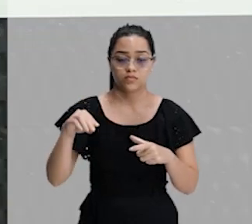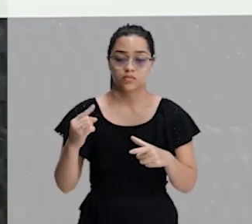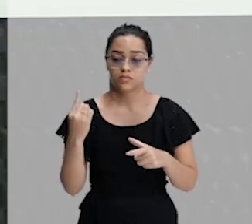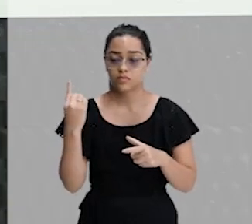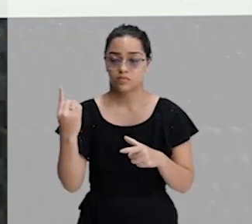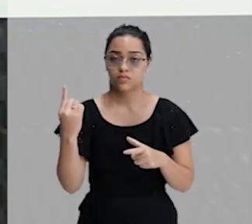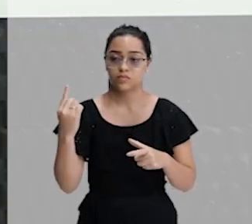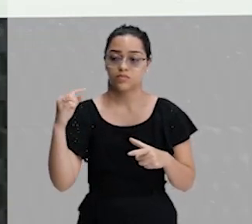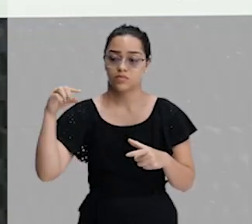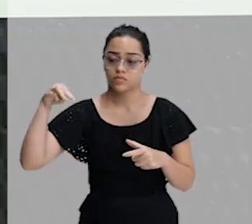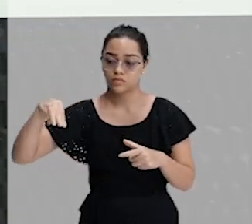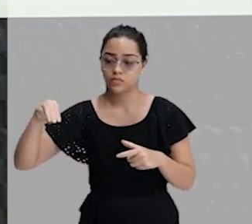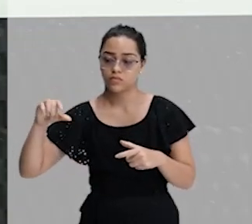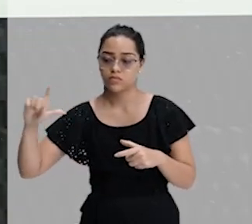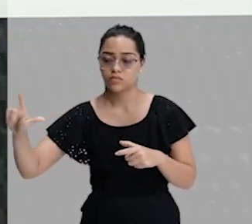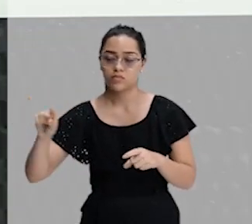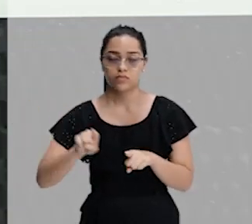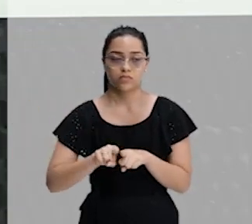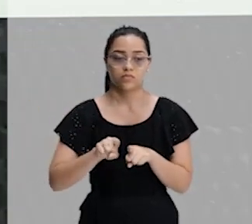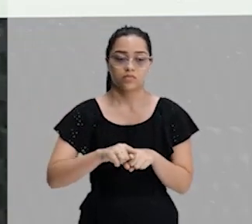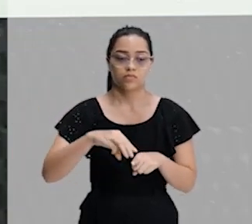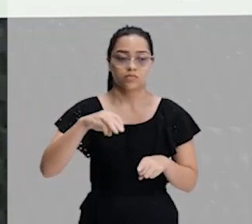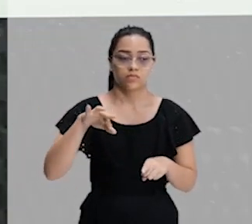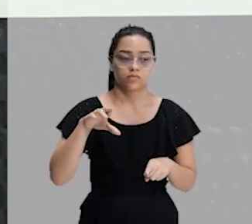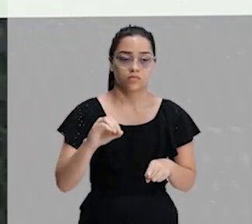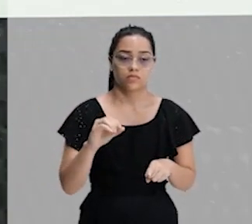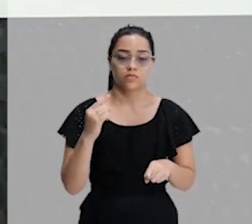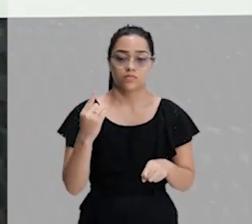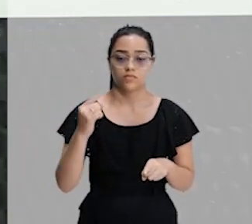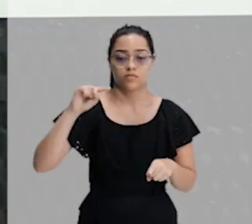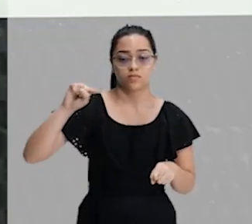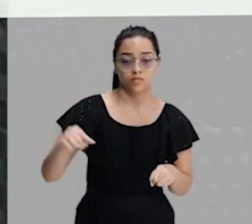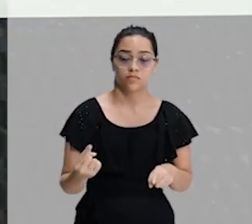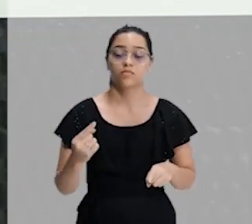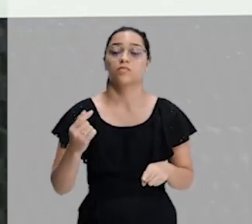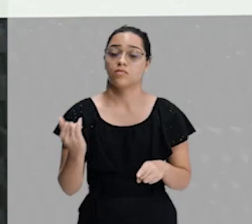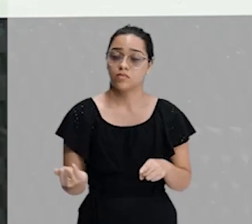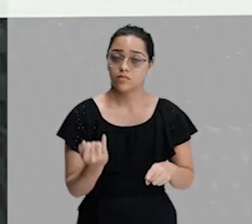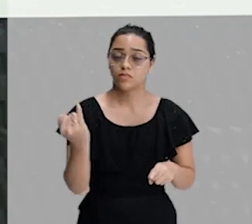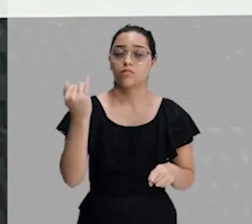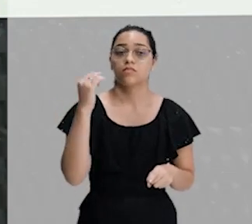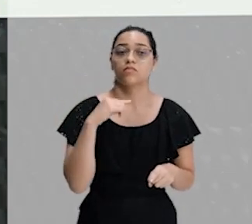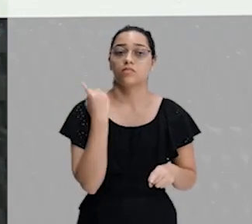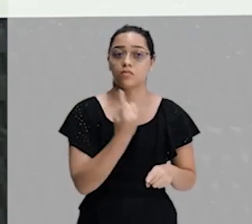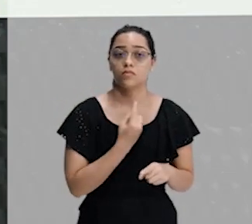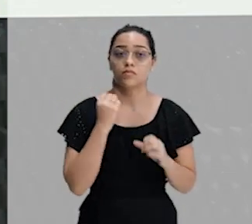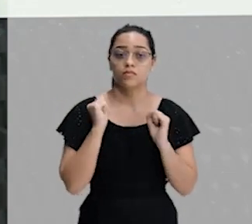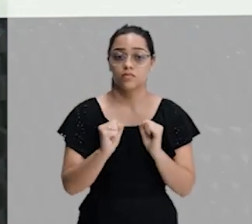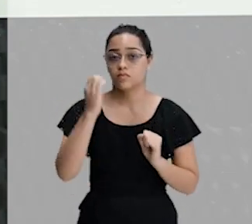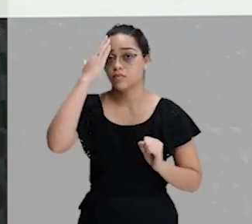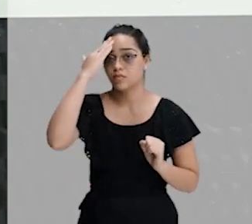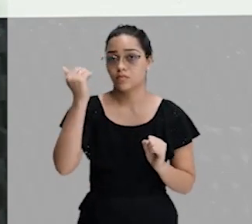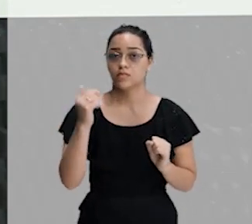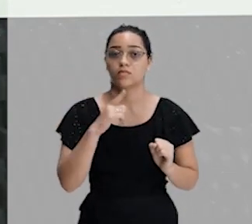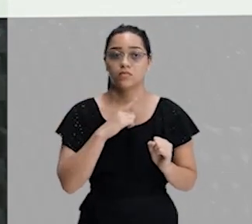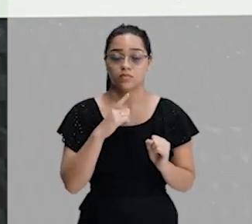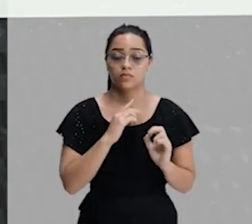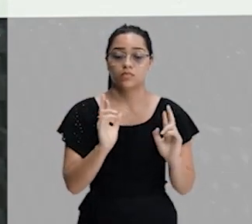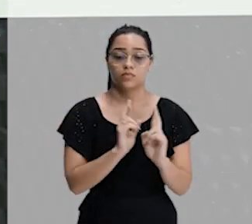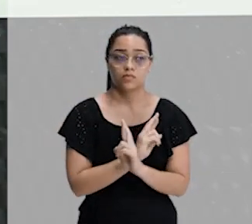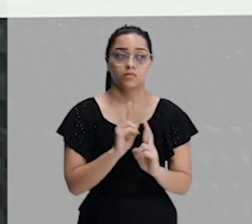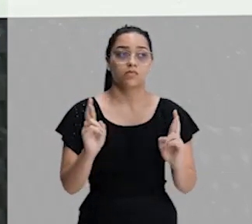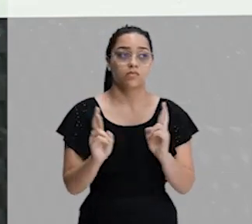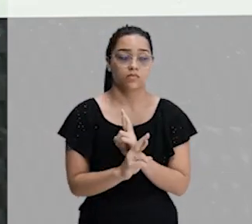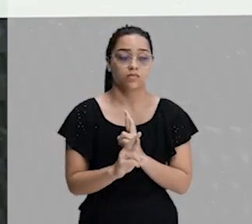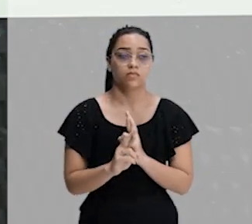equivale a 1 ml, 1 metro cúbico corresponde a 1000 litros, então é importante que a gente também saiba, lembre dessas